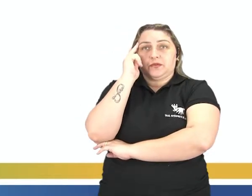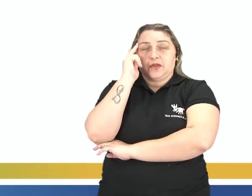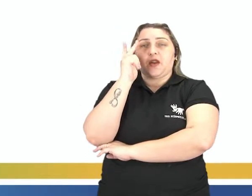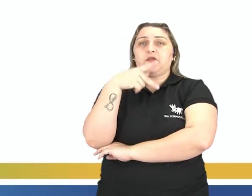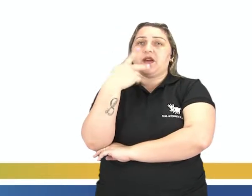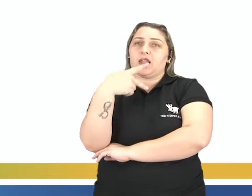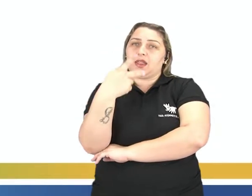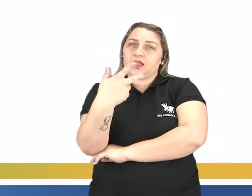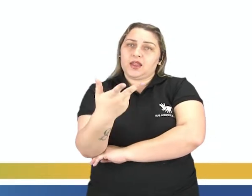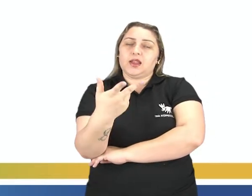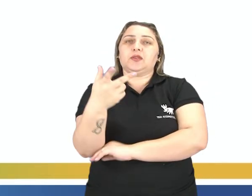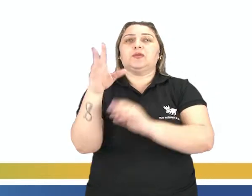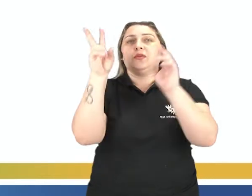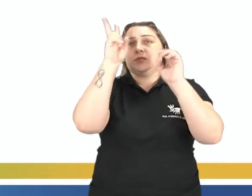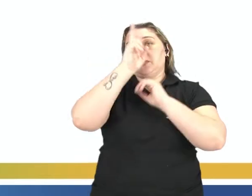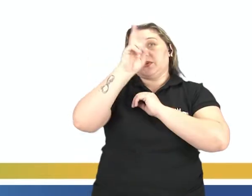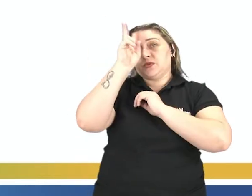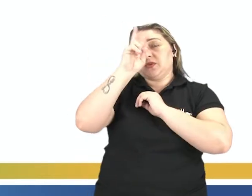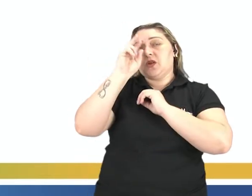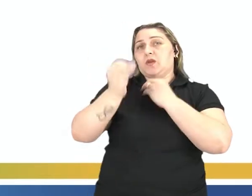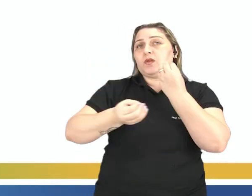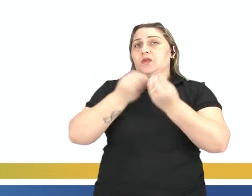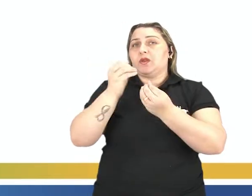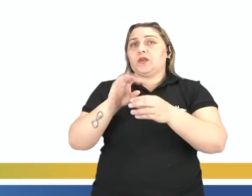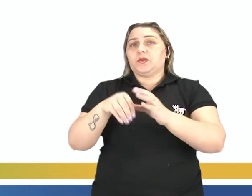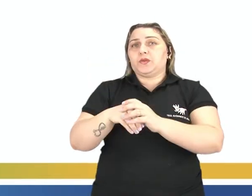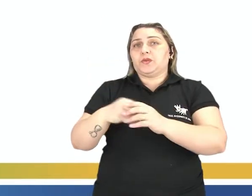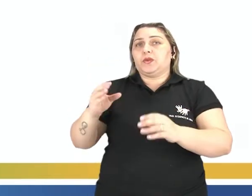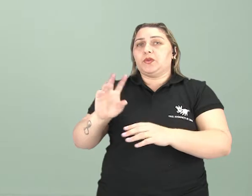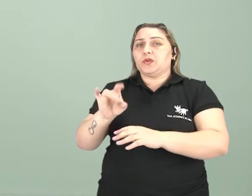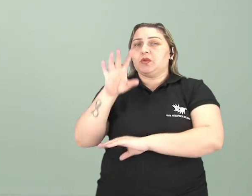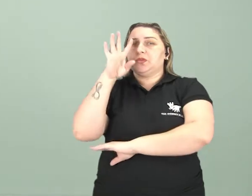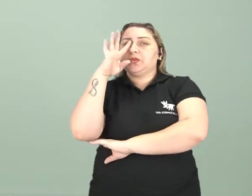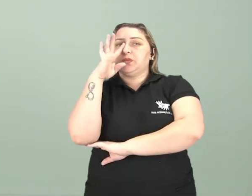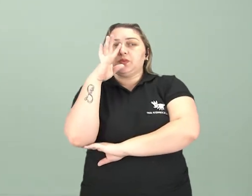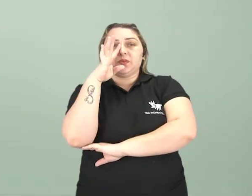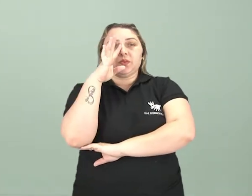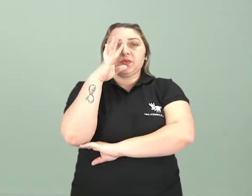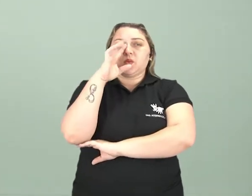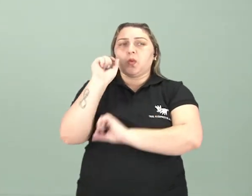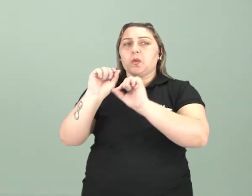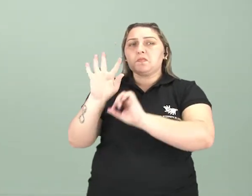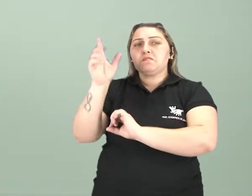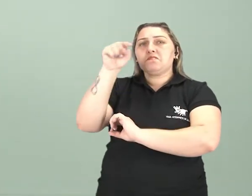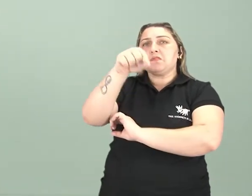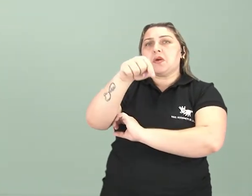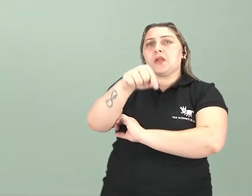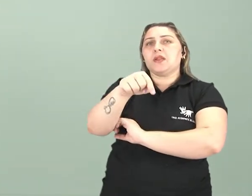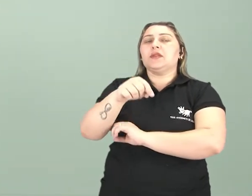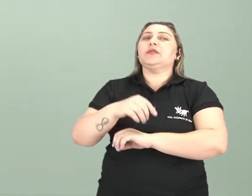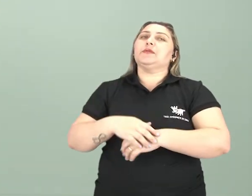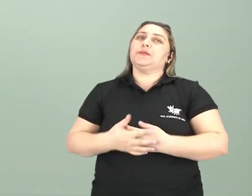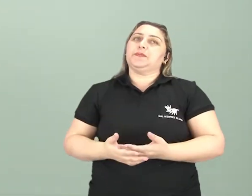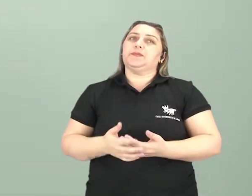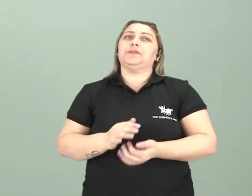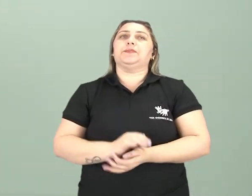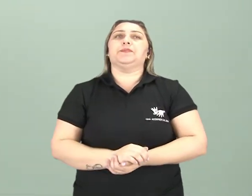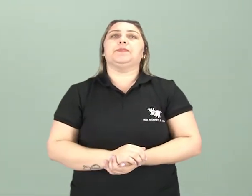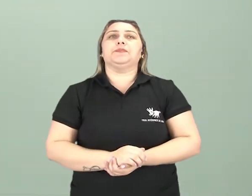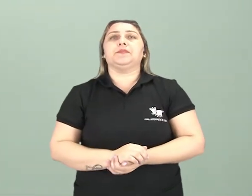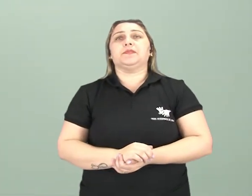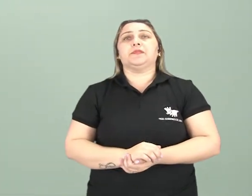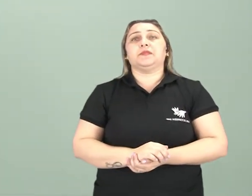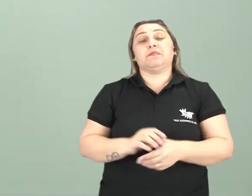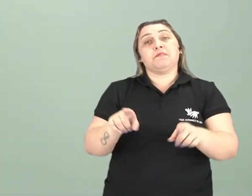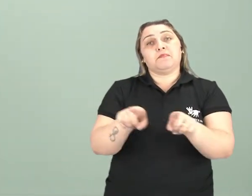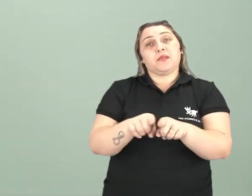ali falando sobre a história, como se estivesse de fora dela, observando os personagens andar dentro